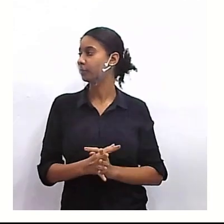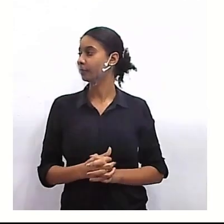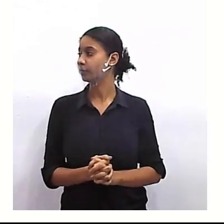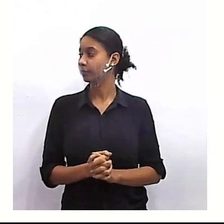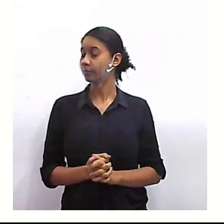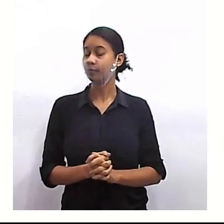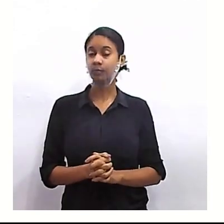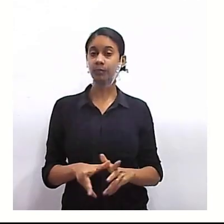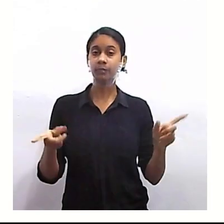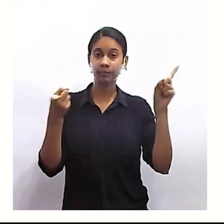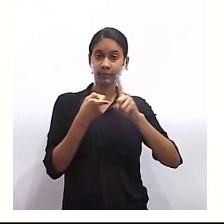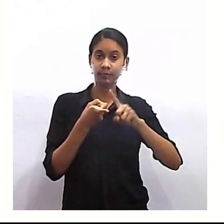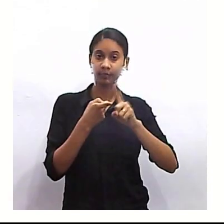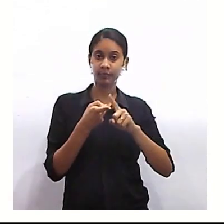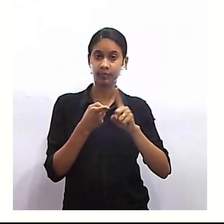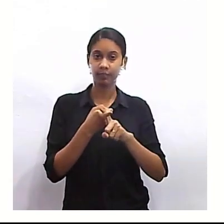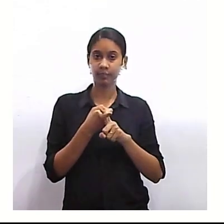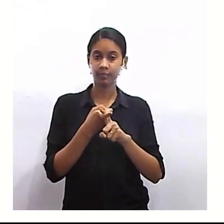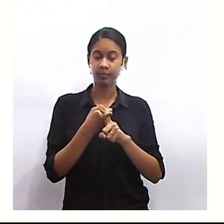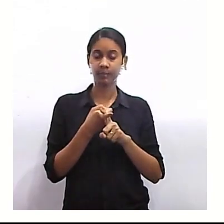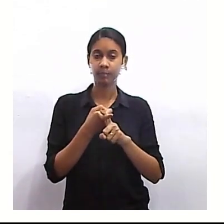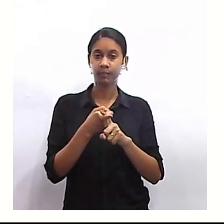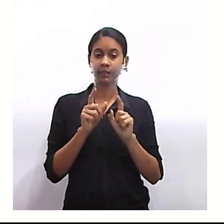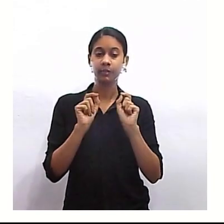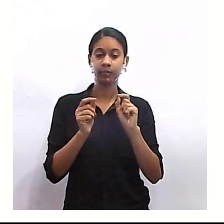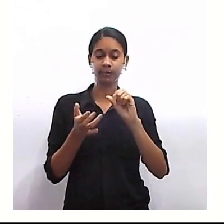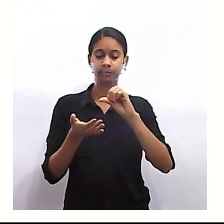Além da melhora do atendimento, os CDs